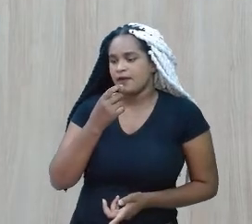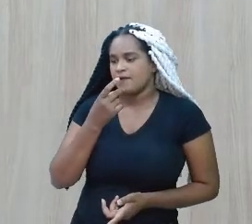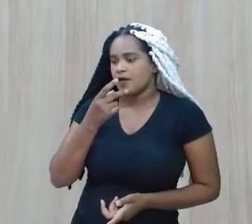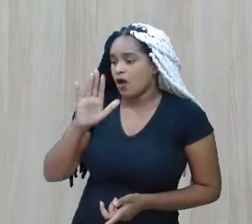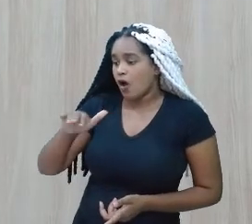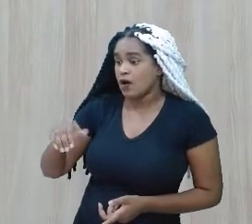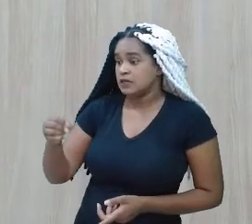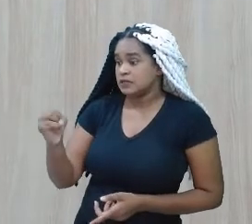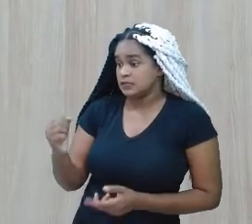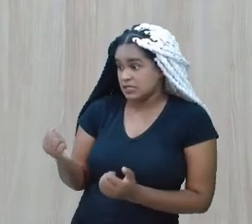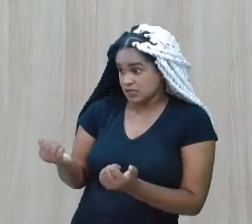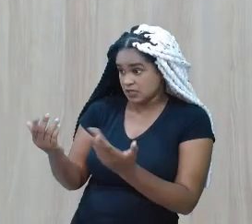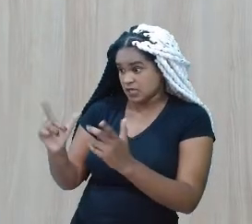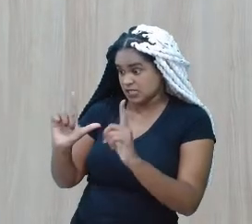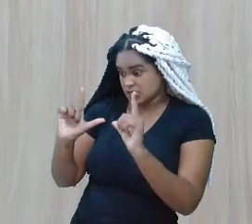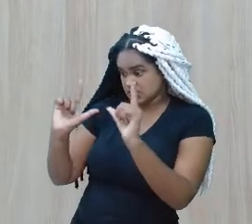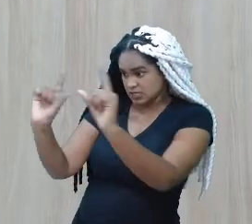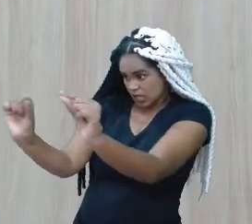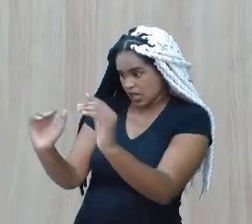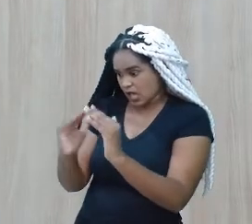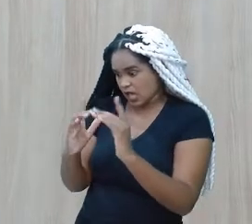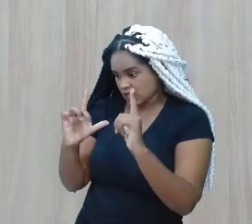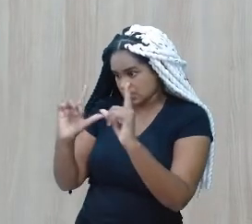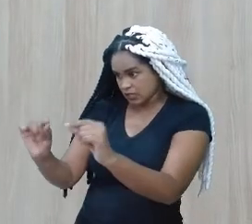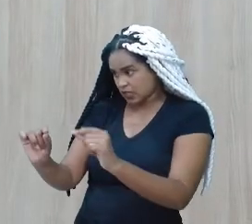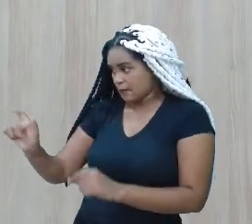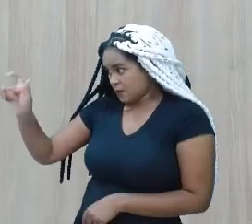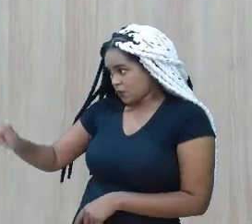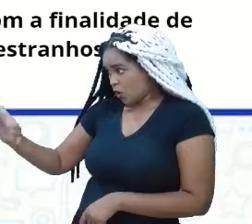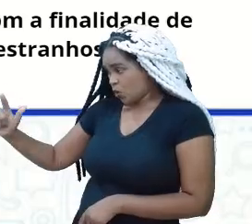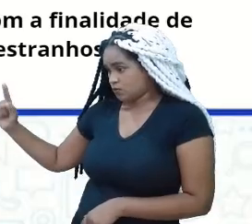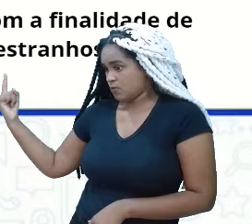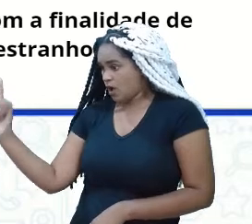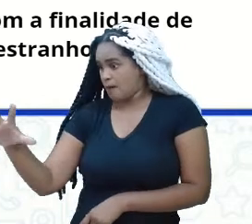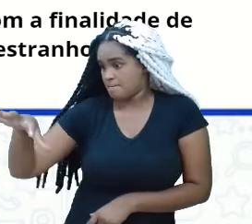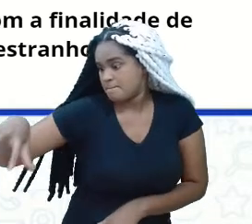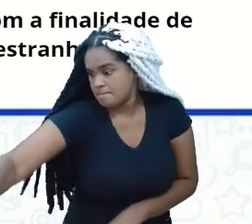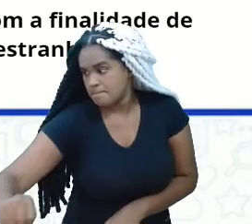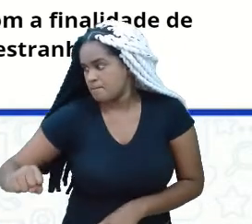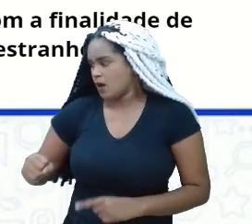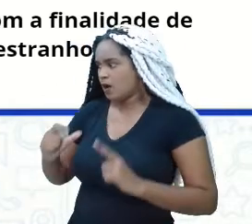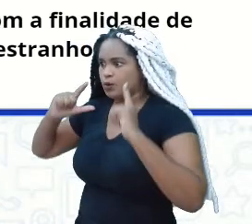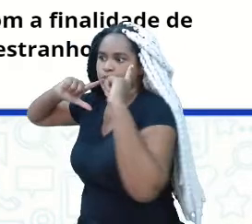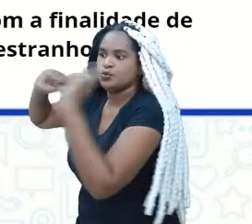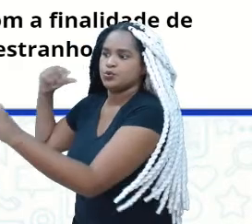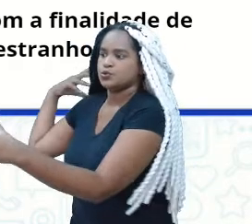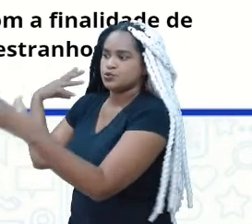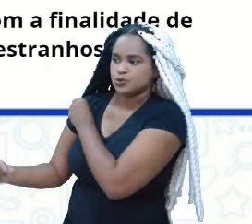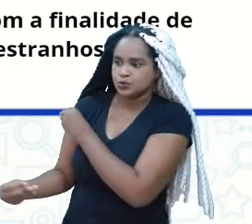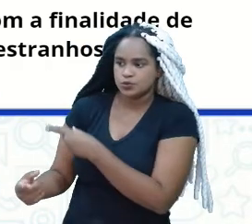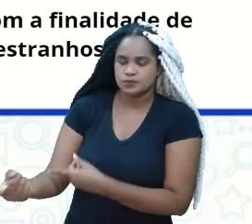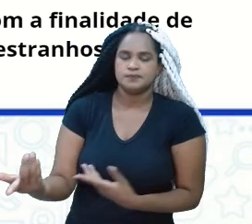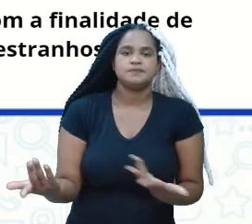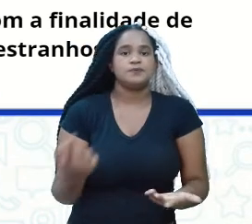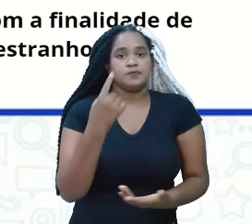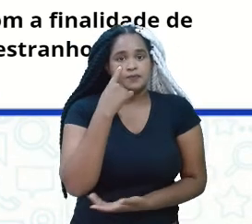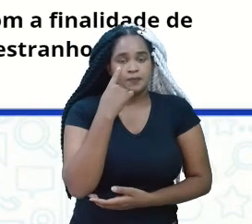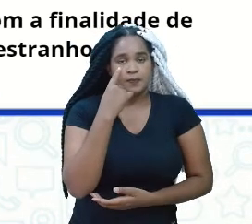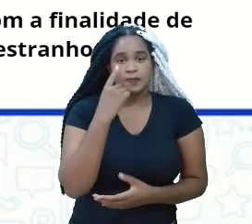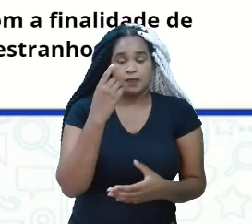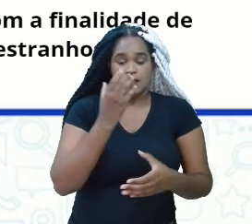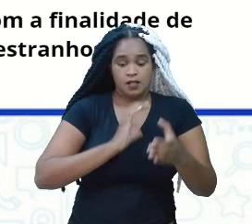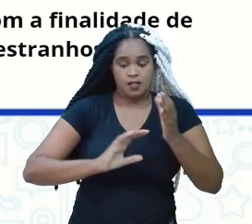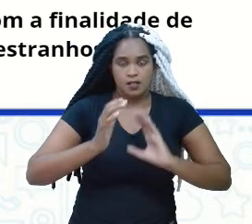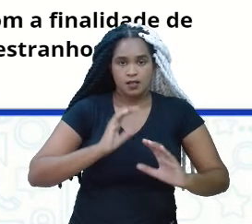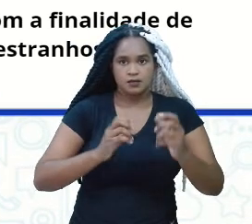não funciona, não é? Nos dias de hoje. Segundo conta a lenda, esse ser é um homem